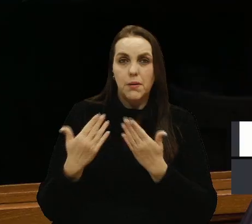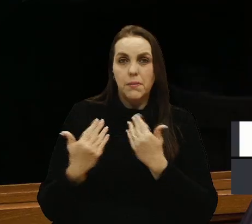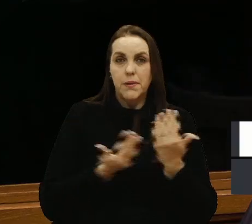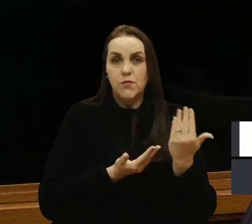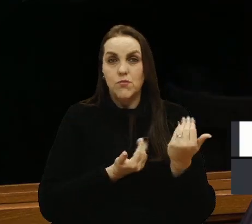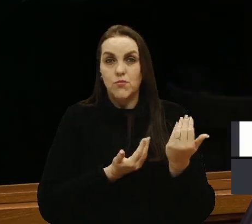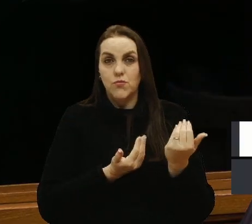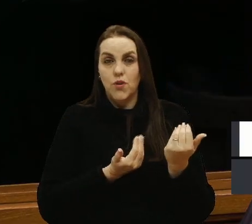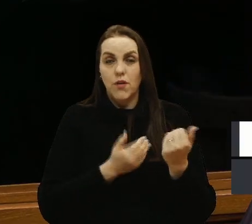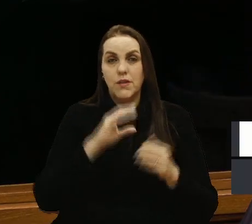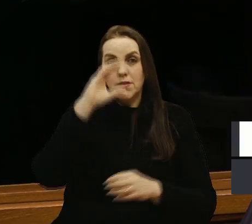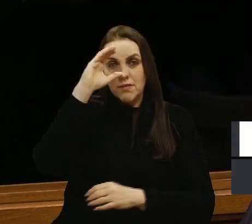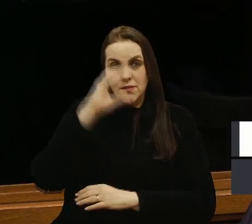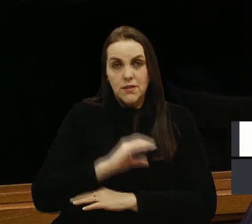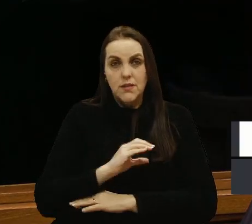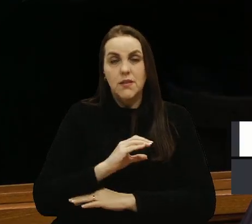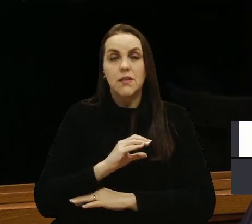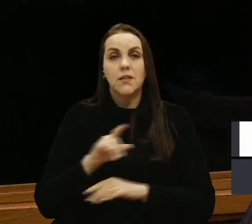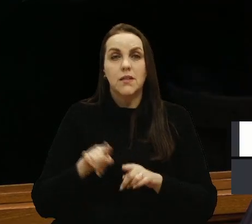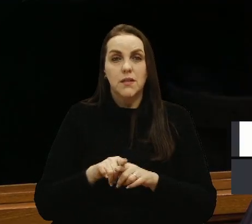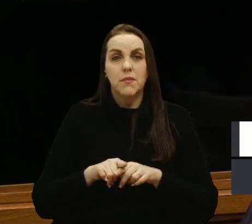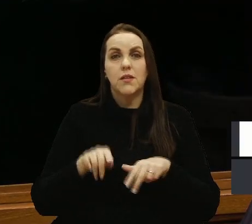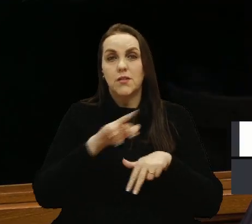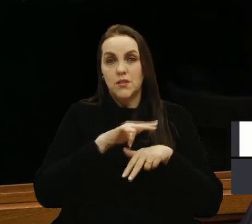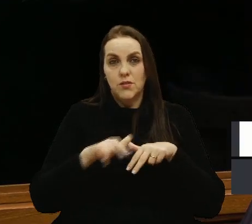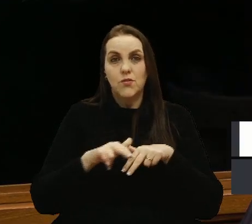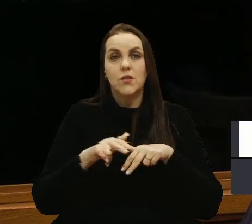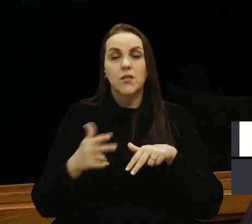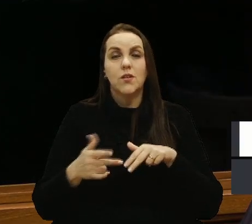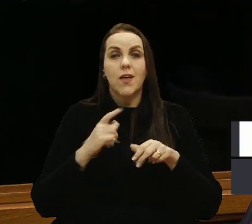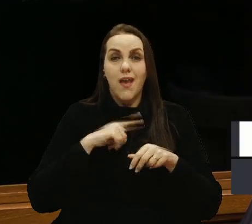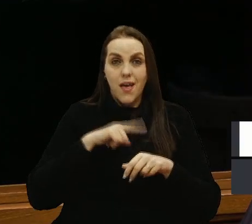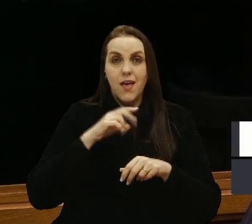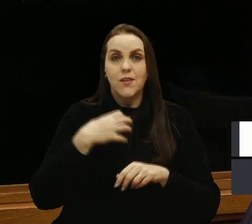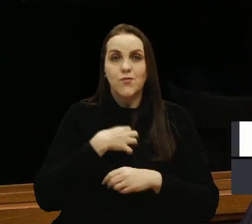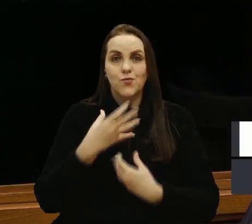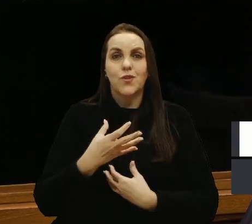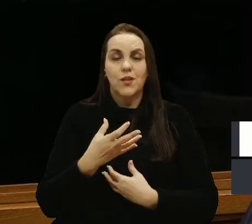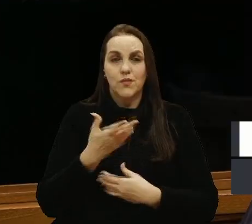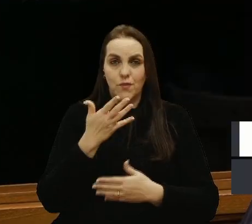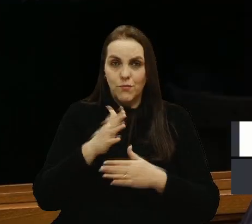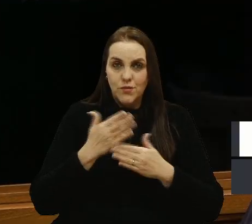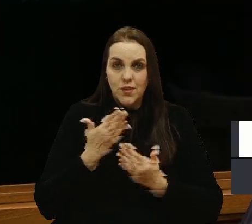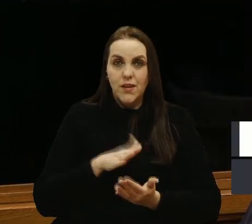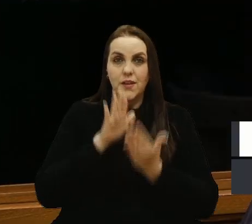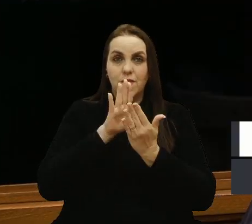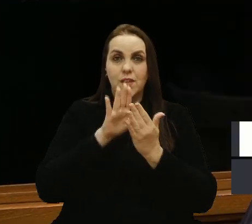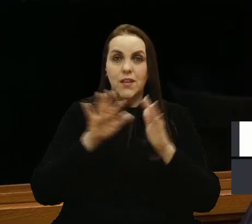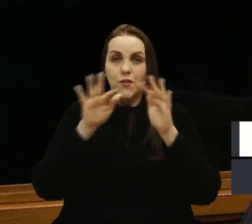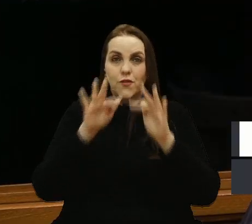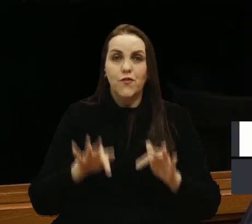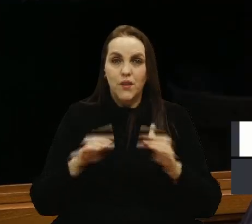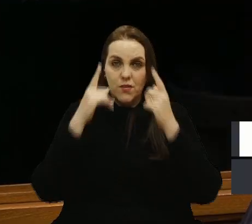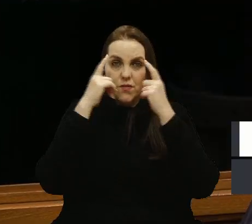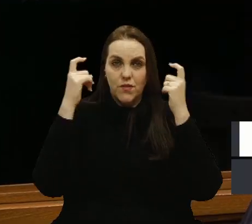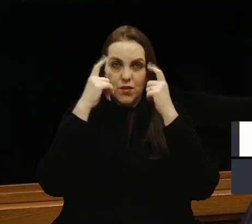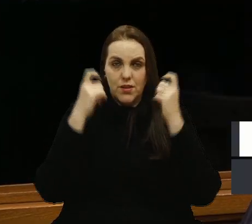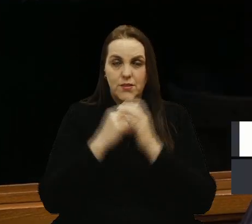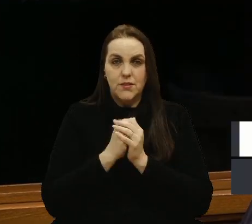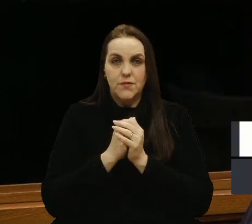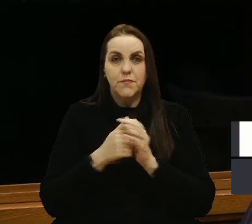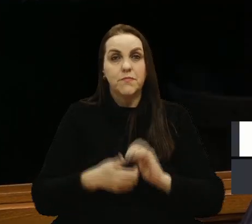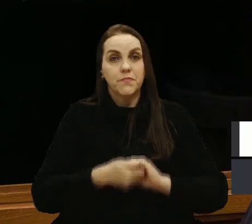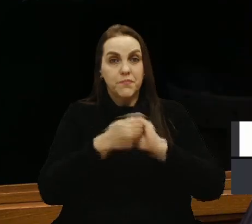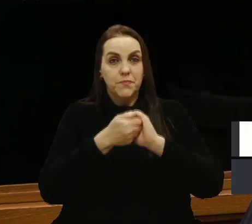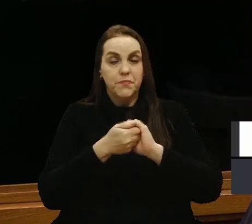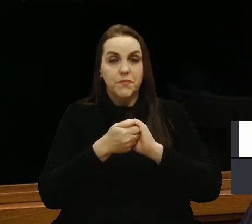sobre cidadania, sobre a questão de gênero. Nós sabemos que é dessa forma que nós vamos enfrentar e ter o fim da violência. E também saudar a Comissão de Saúde